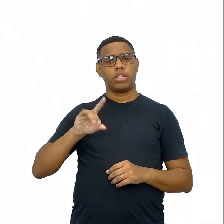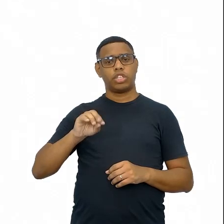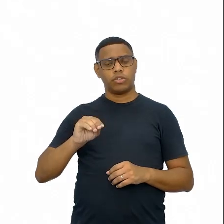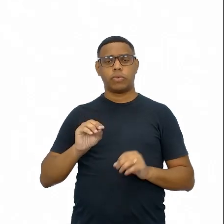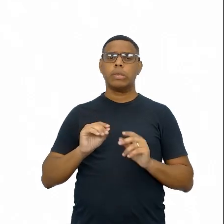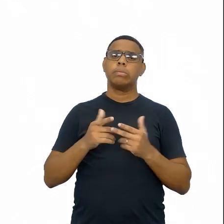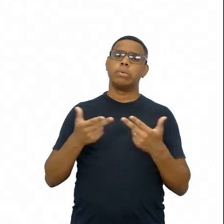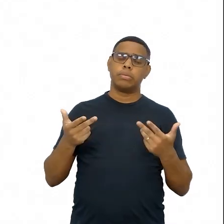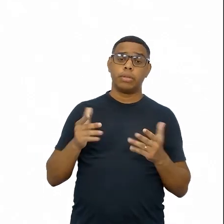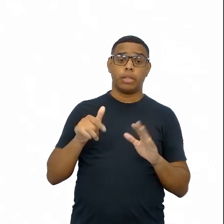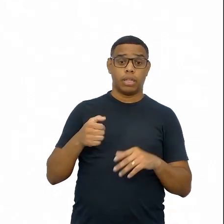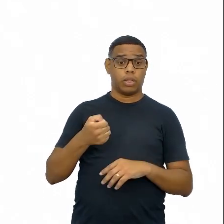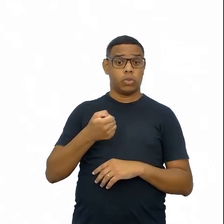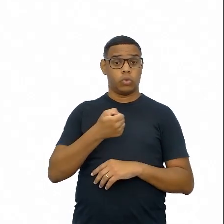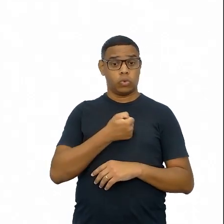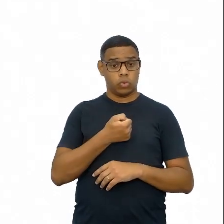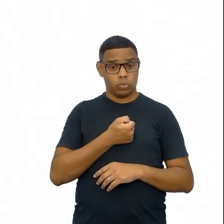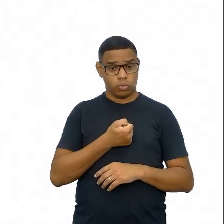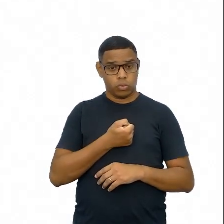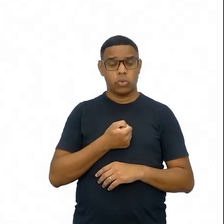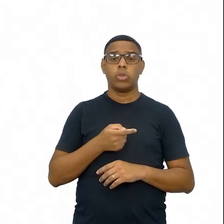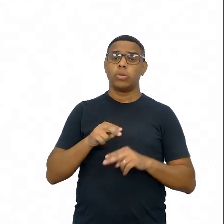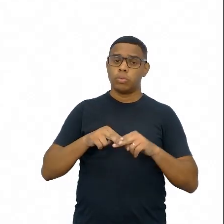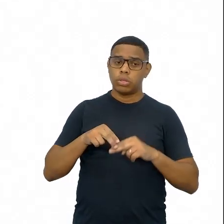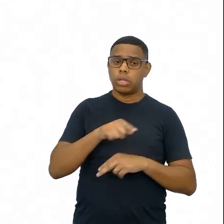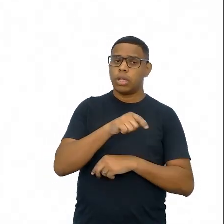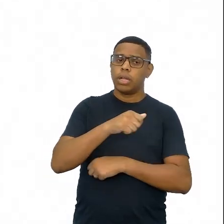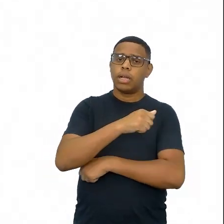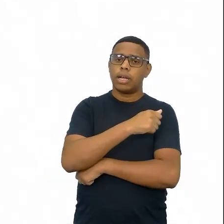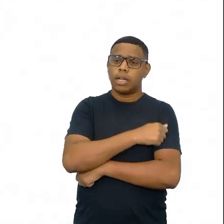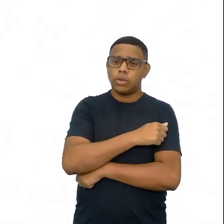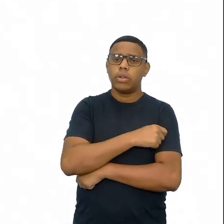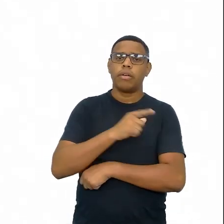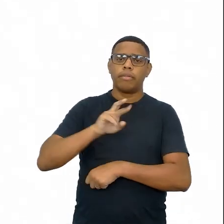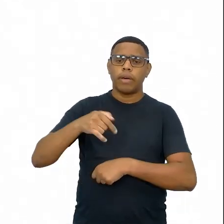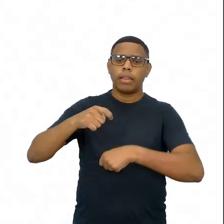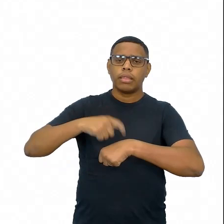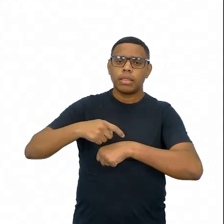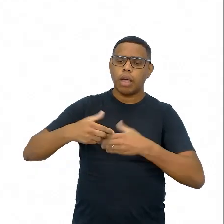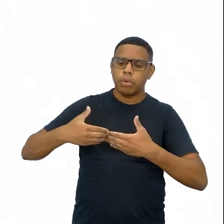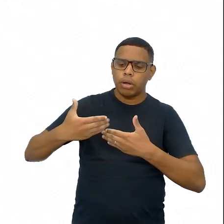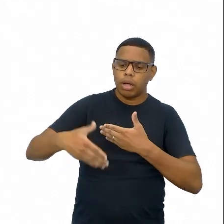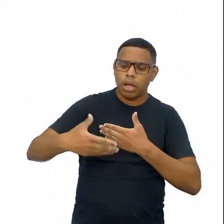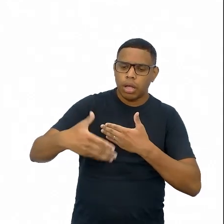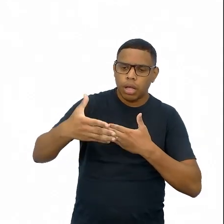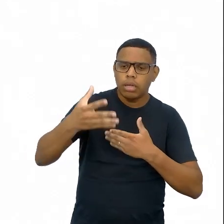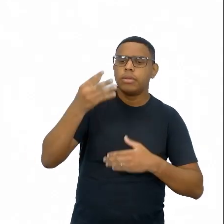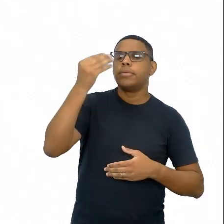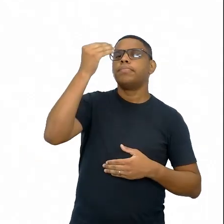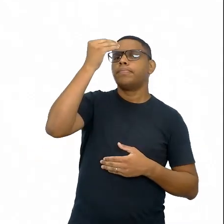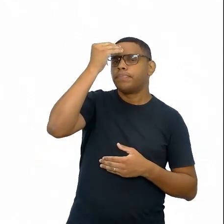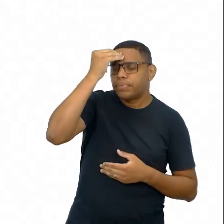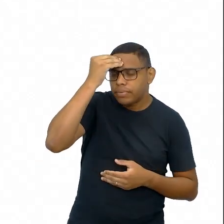as características que demoram para que os estudantes possam compreender, né? Então, é preciso